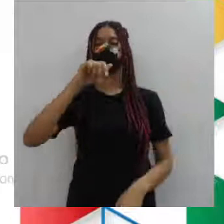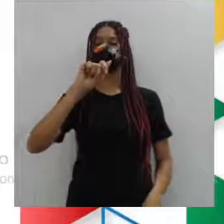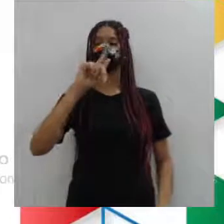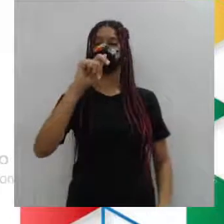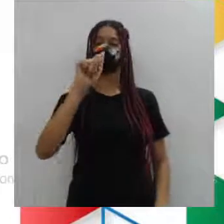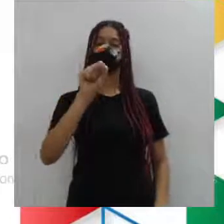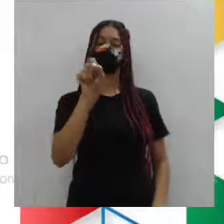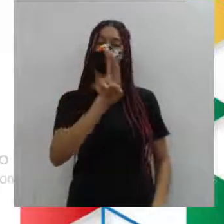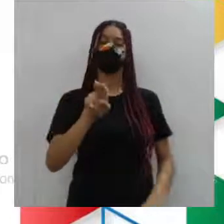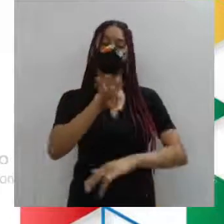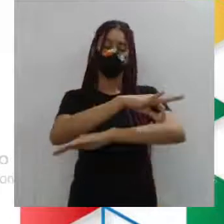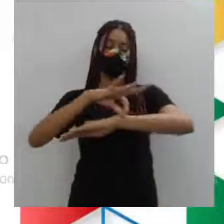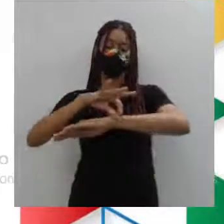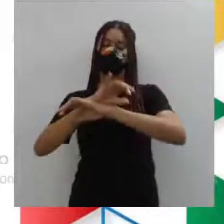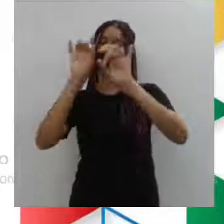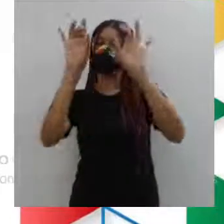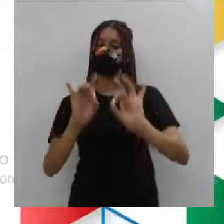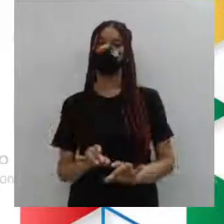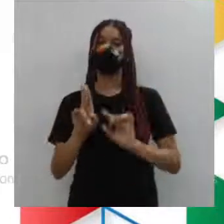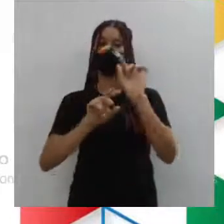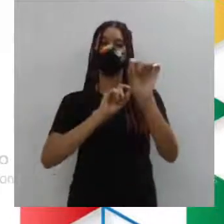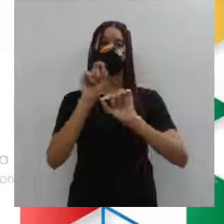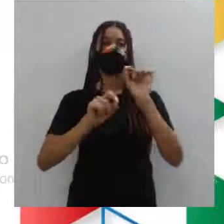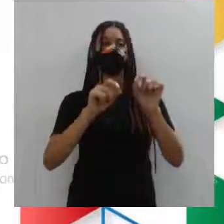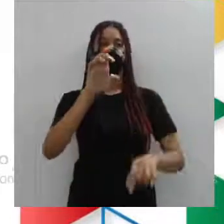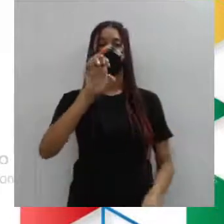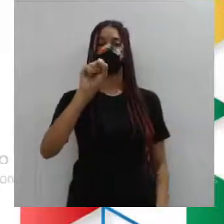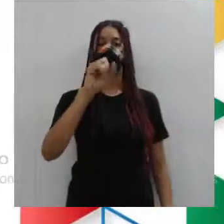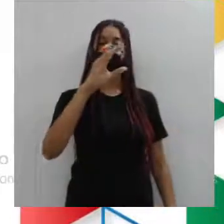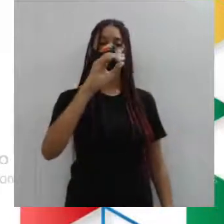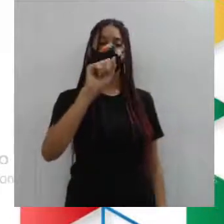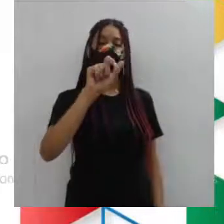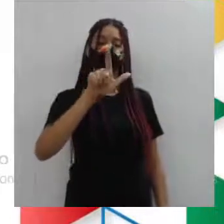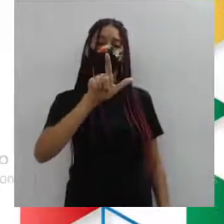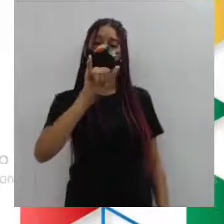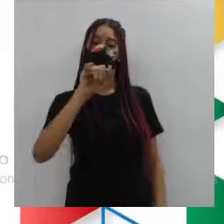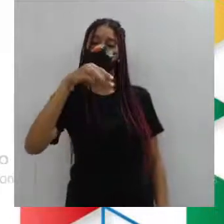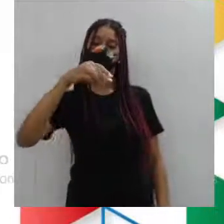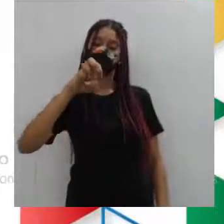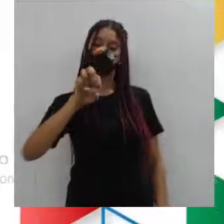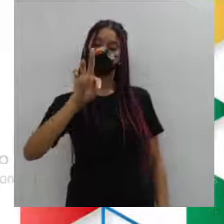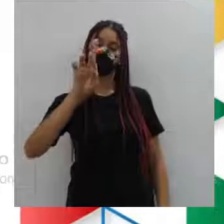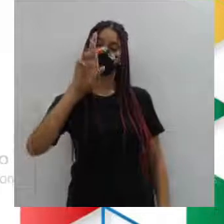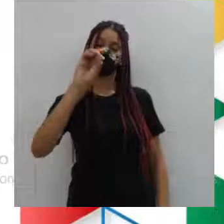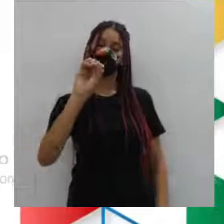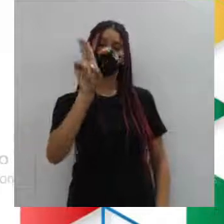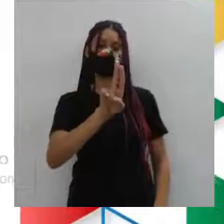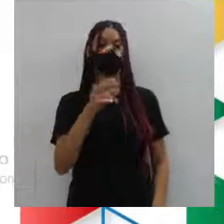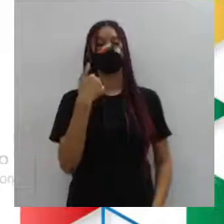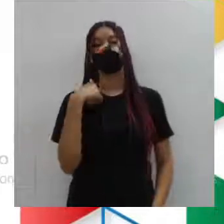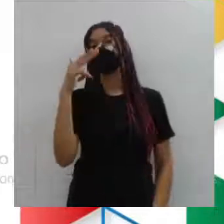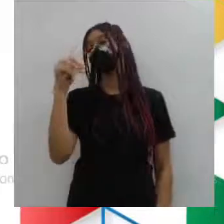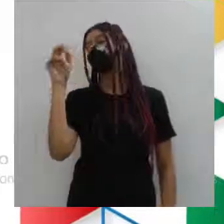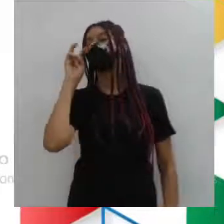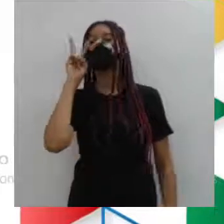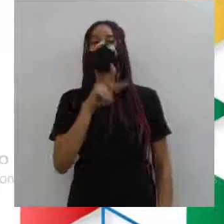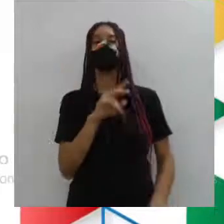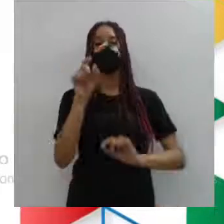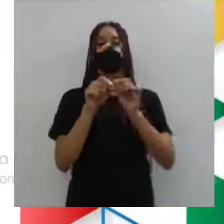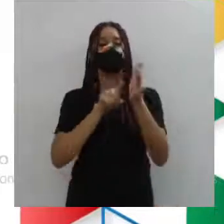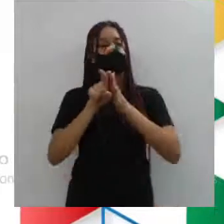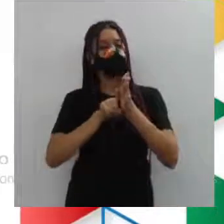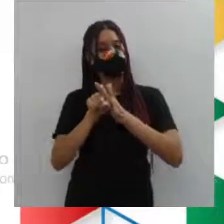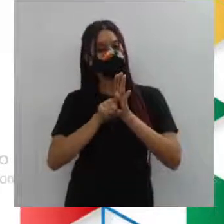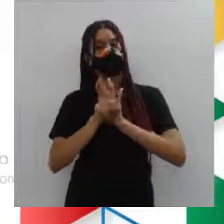régua especial chamada escalímetro. Use o escalímetro. Professor, não sei o que é o escalímetro, nunca vi na minha vida.